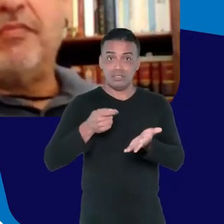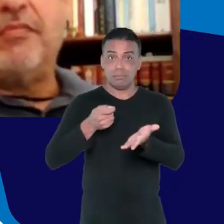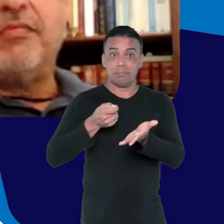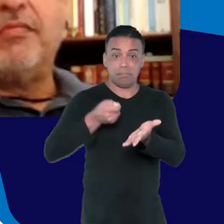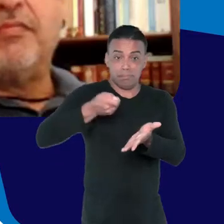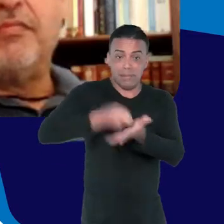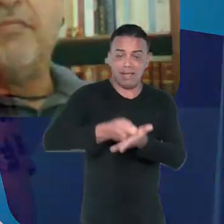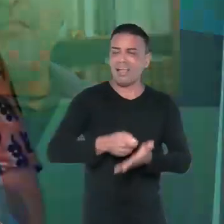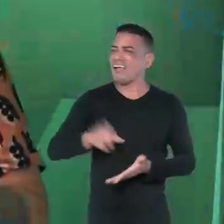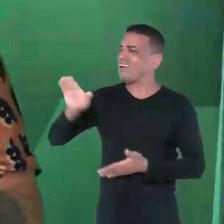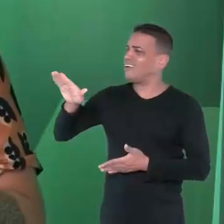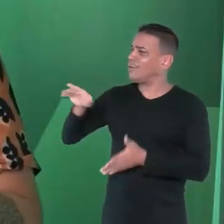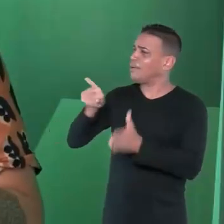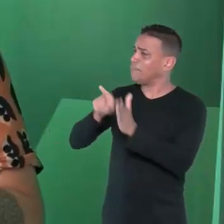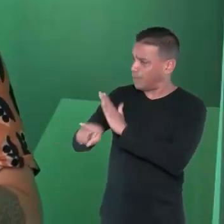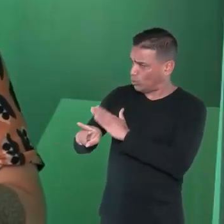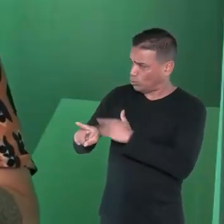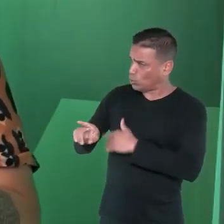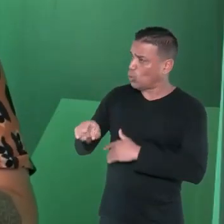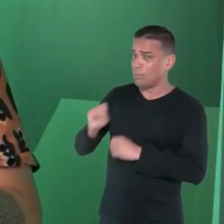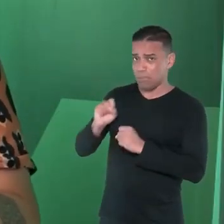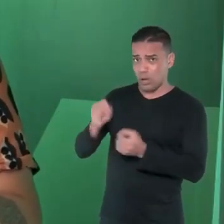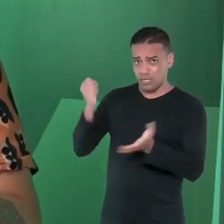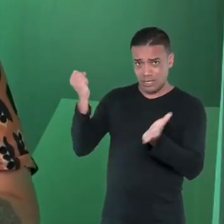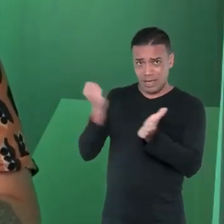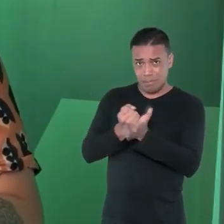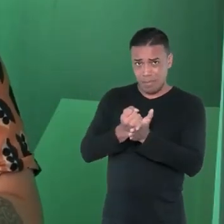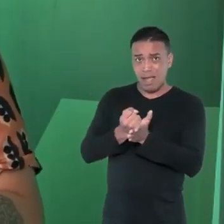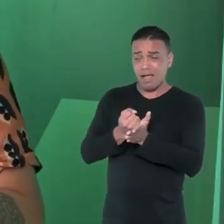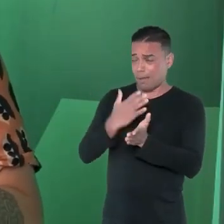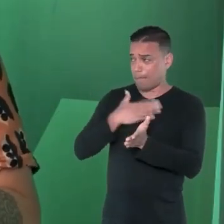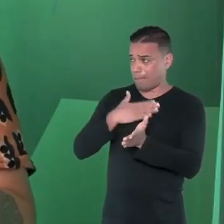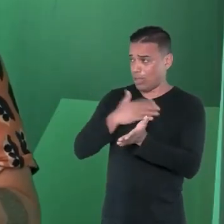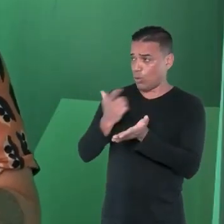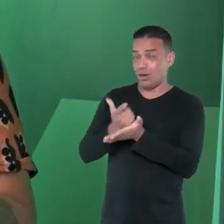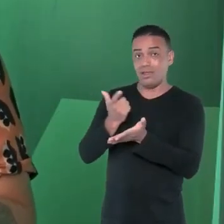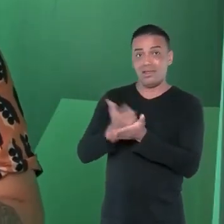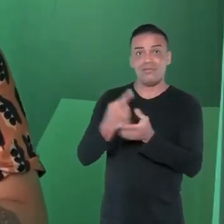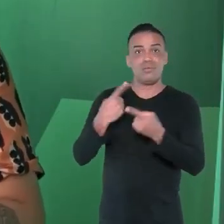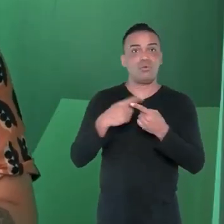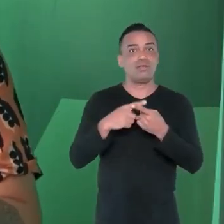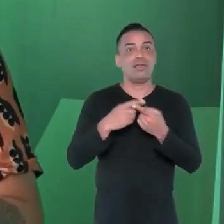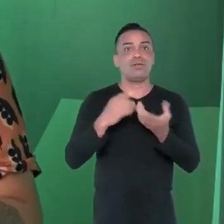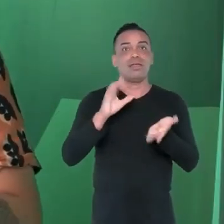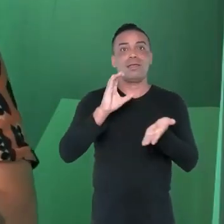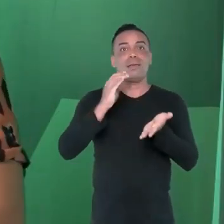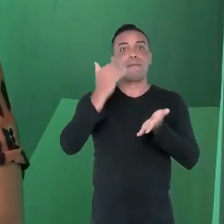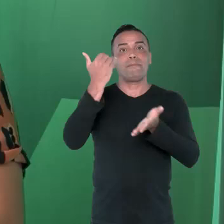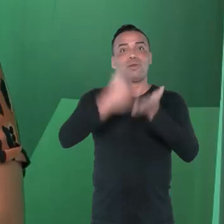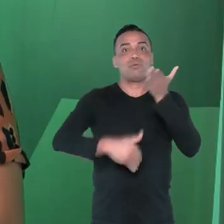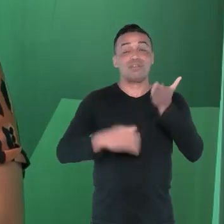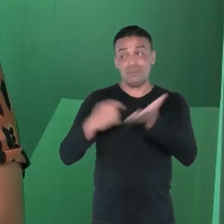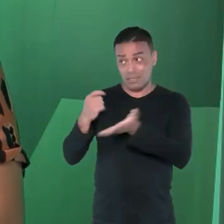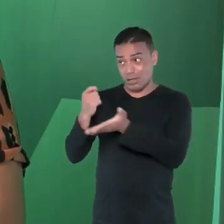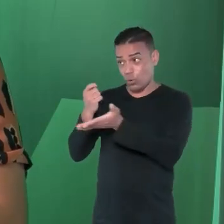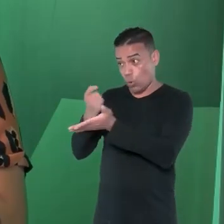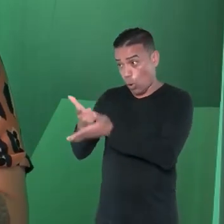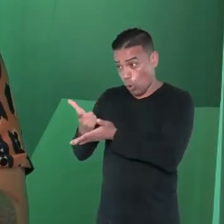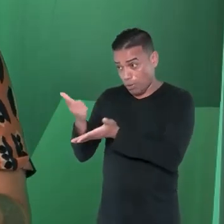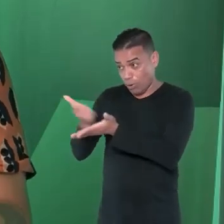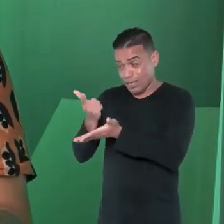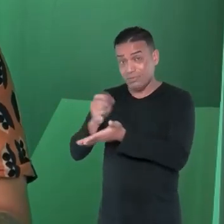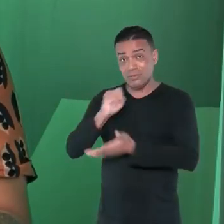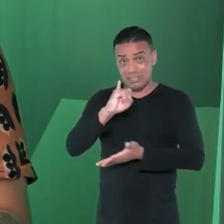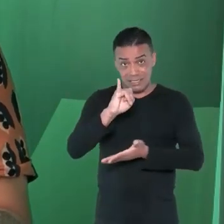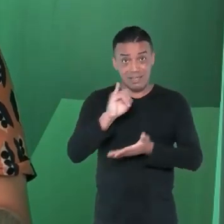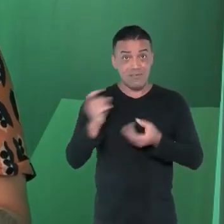livreiro me perguntou se ele poderia carimbar meu livro, porque eles estavam com uma promoção que é: você compra o livro e se